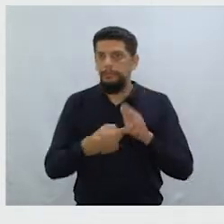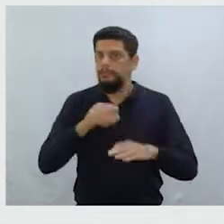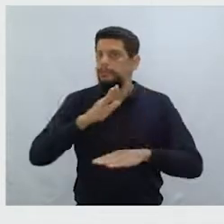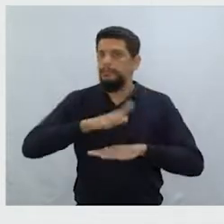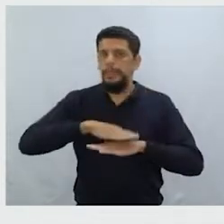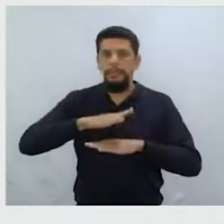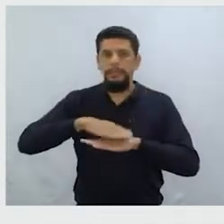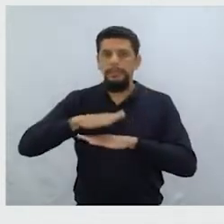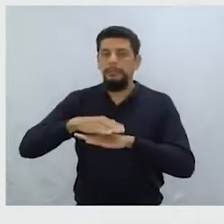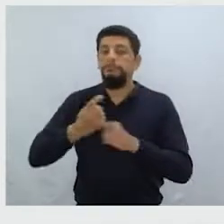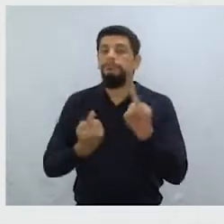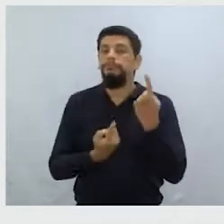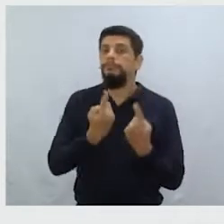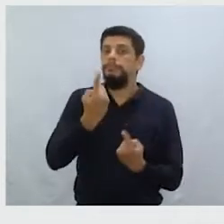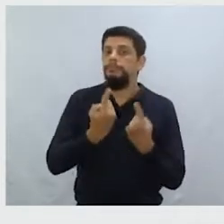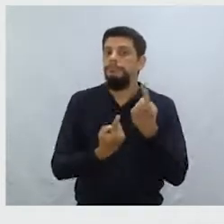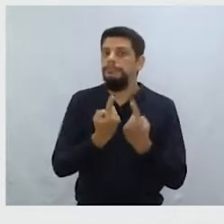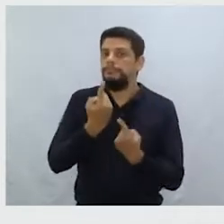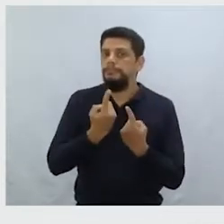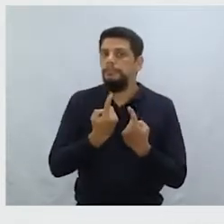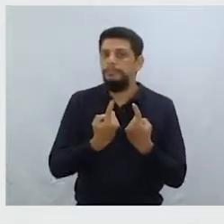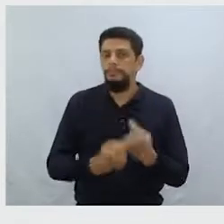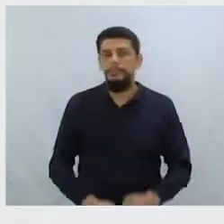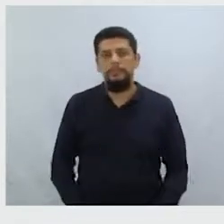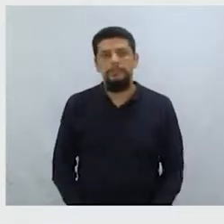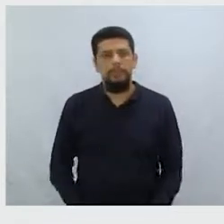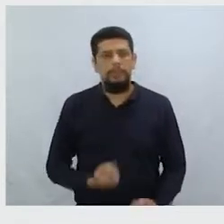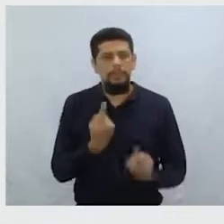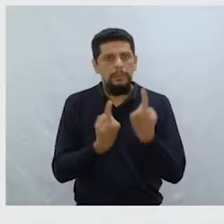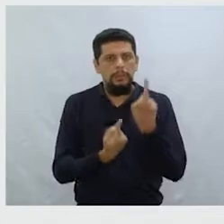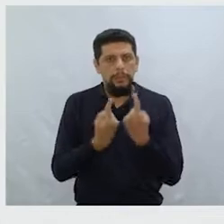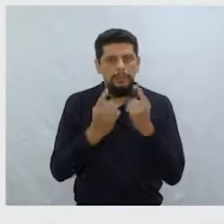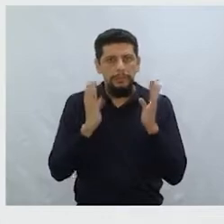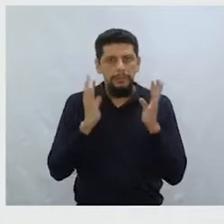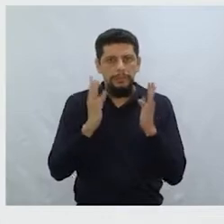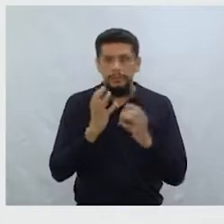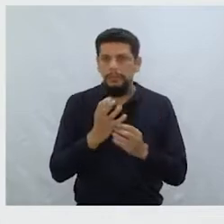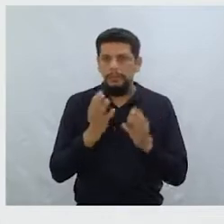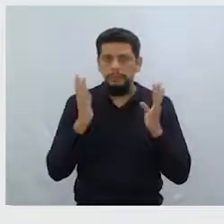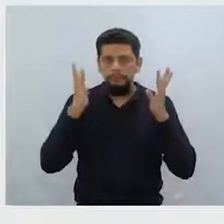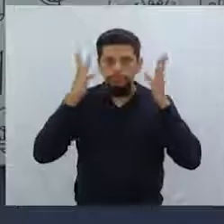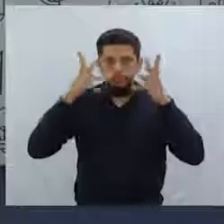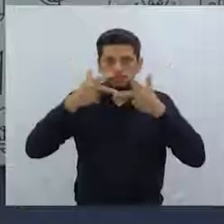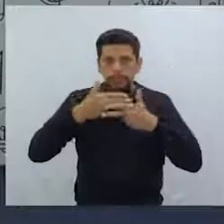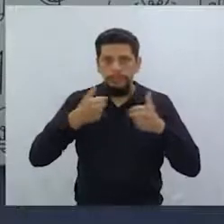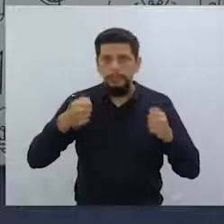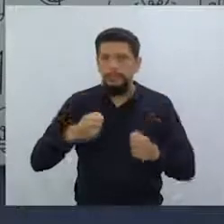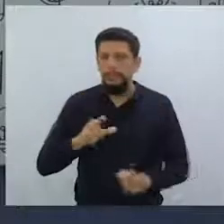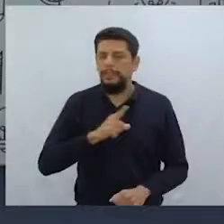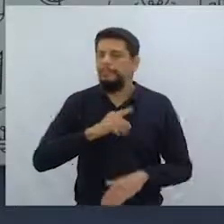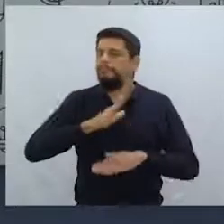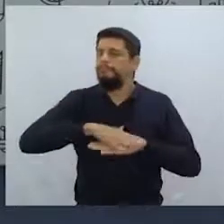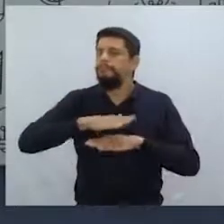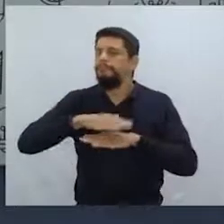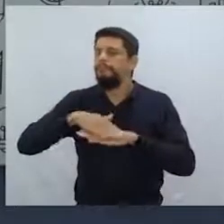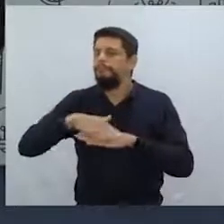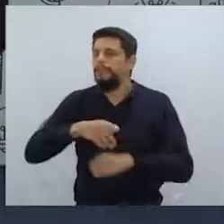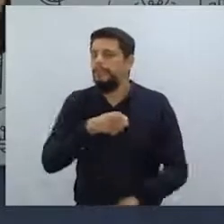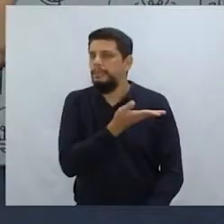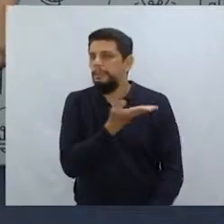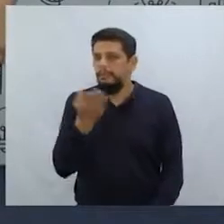apareceu mais vezes? Qual animal será que apareceu mais vezes? Vejam